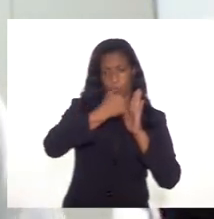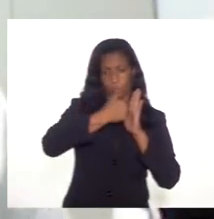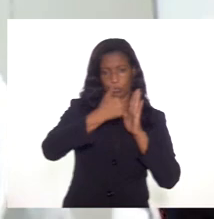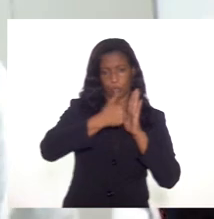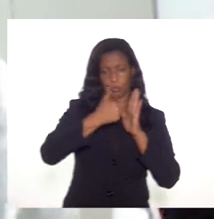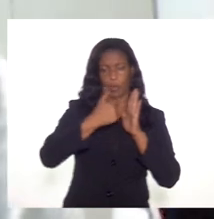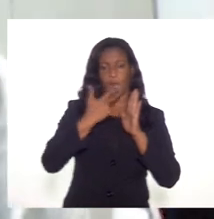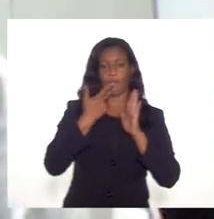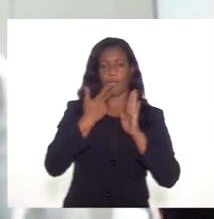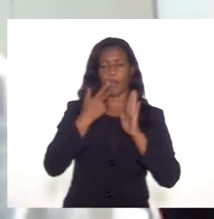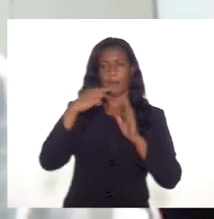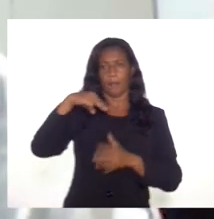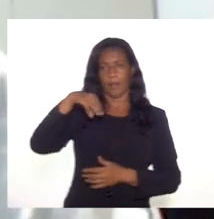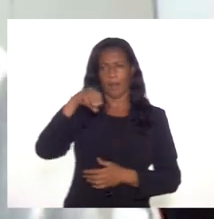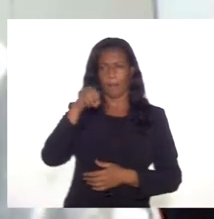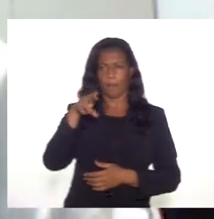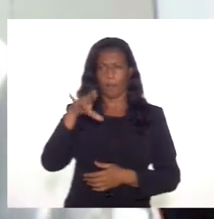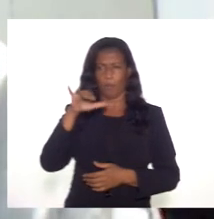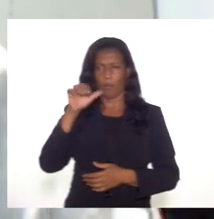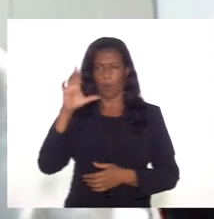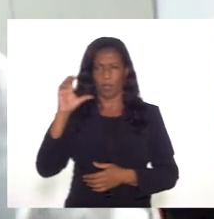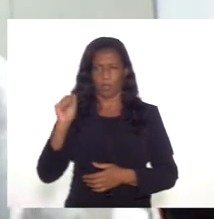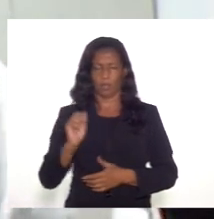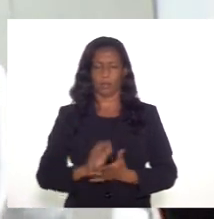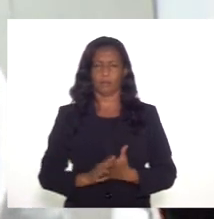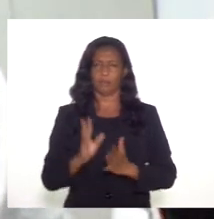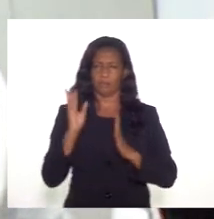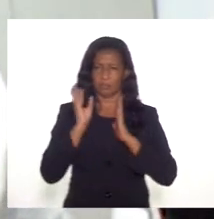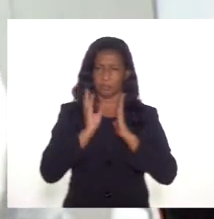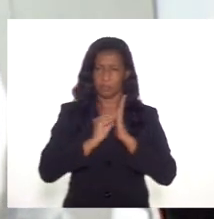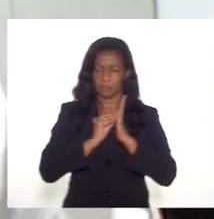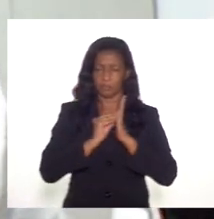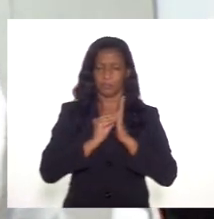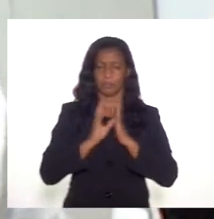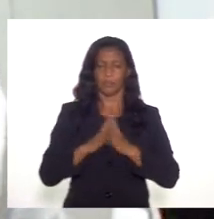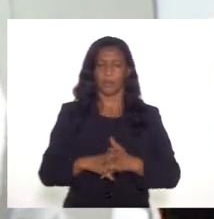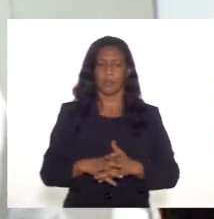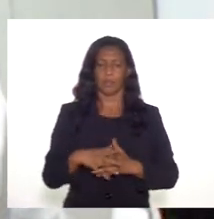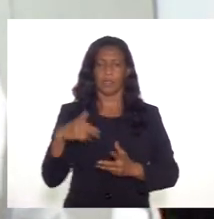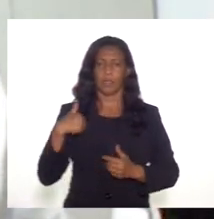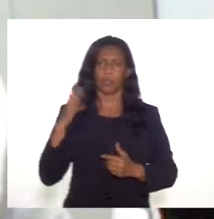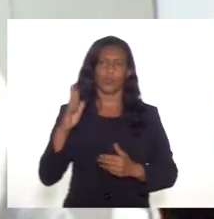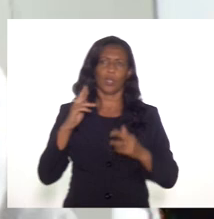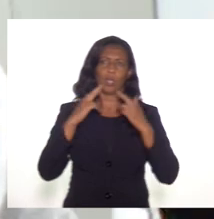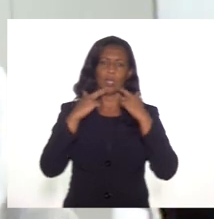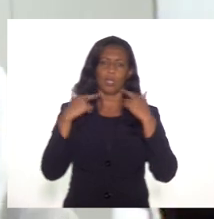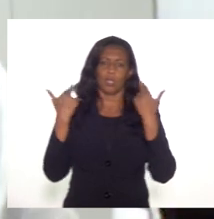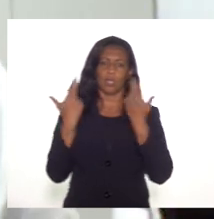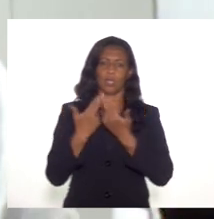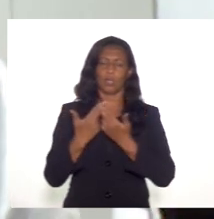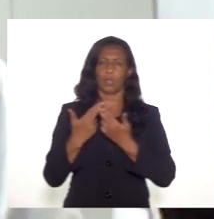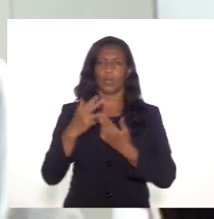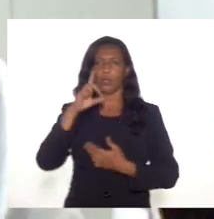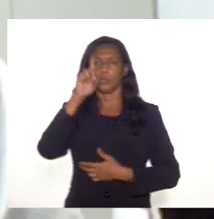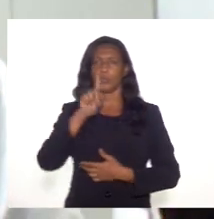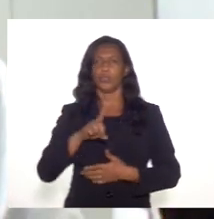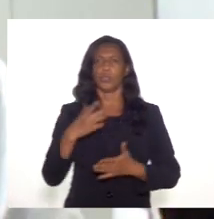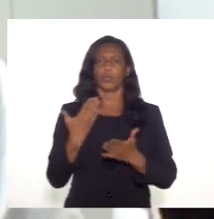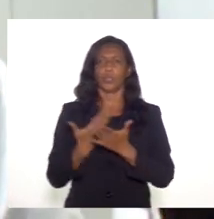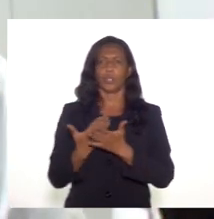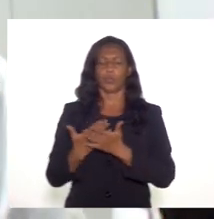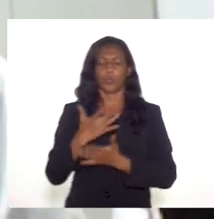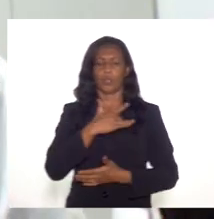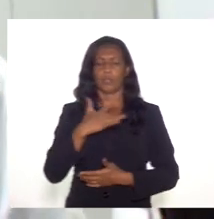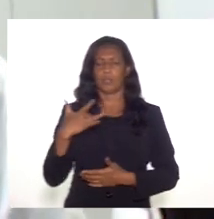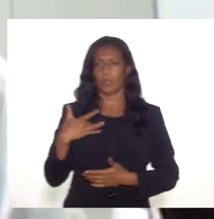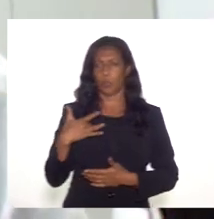pela deputada Mônica Francisco, foi aglutinada. Eu tive uma reunião com o diretor da Escola Nacional de Saúde